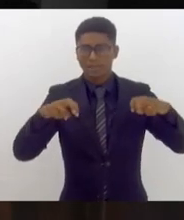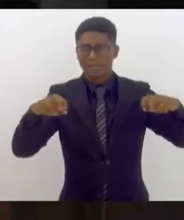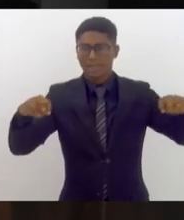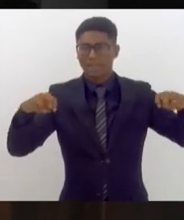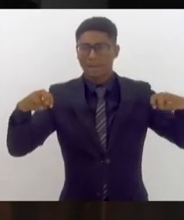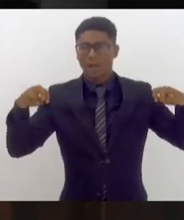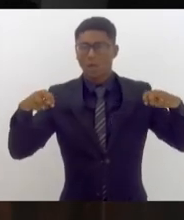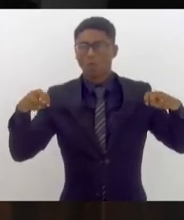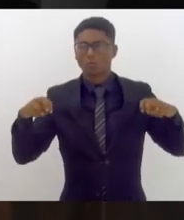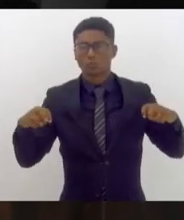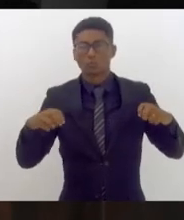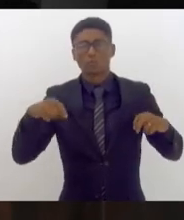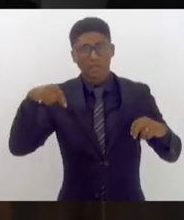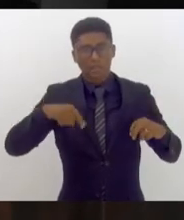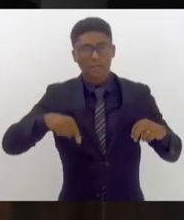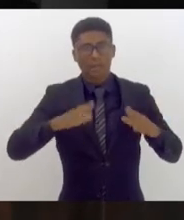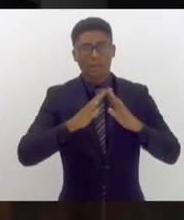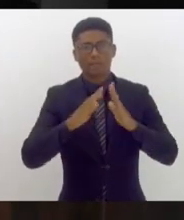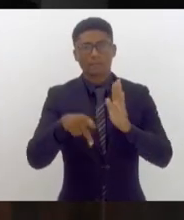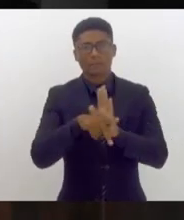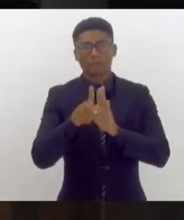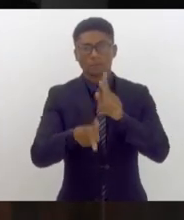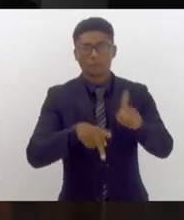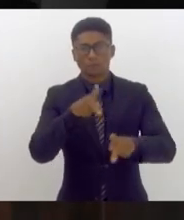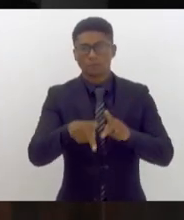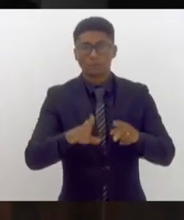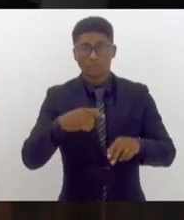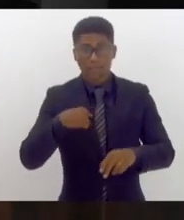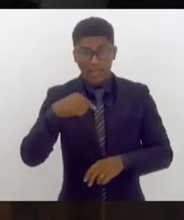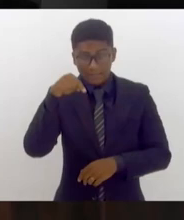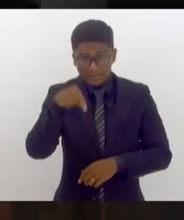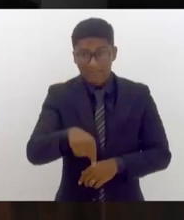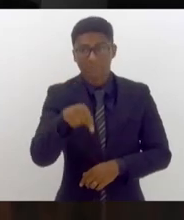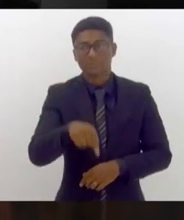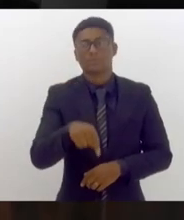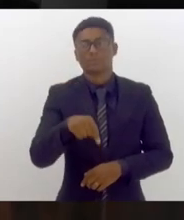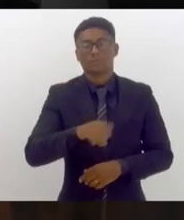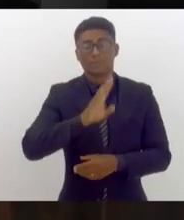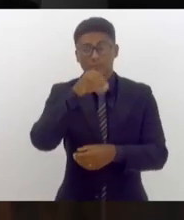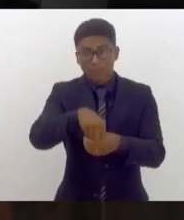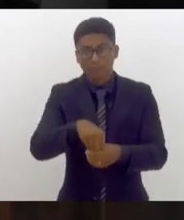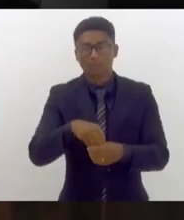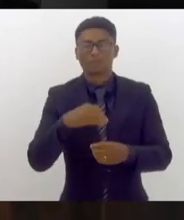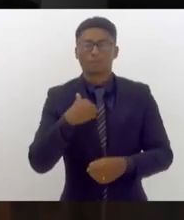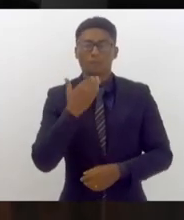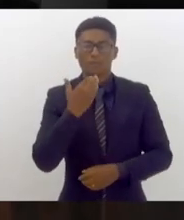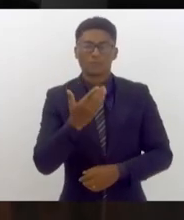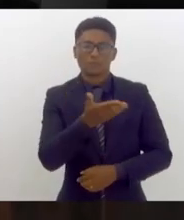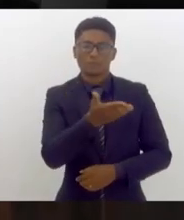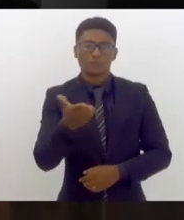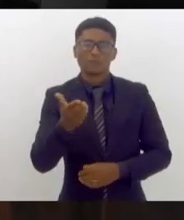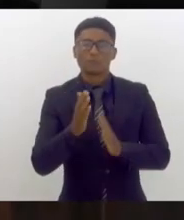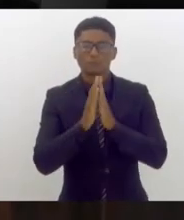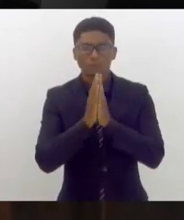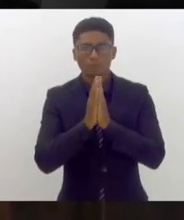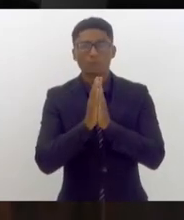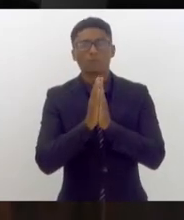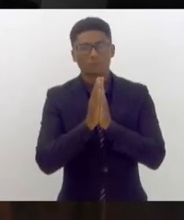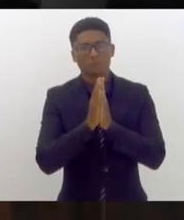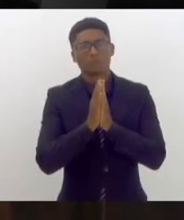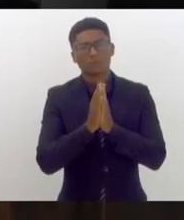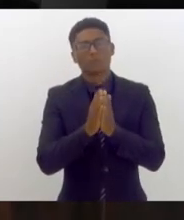cima, repito, aqui é a casa do povo, mas aqui dentro, o nosso espaço de trabalho, eu vou pedir a compreensão de cada colega, porque a gente vai tomar